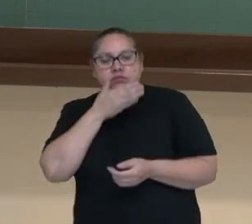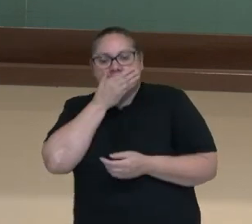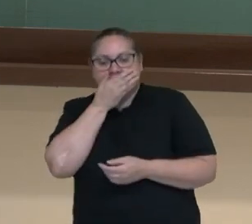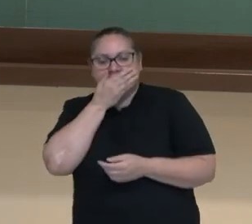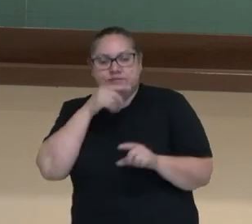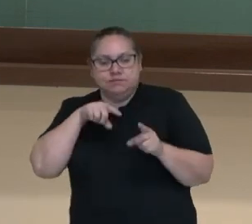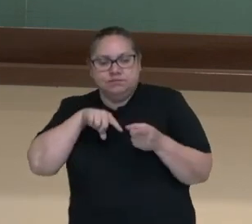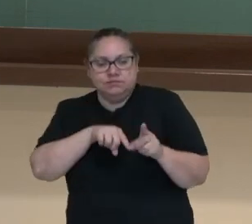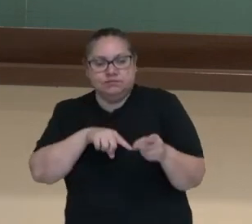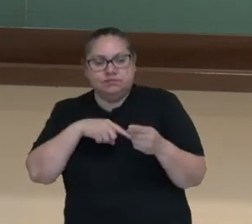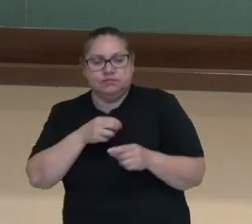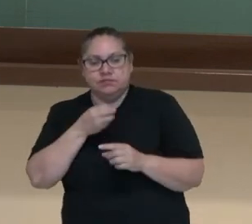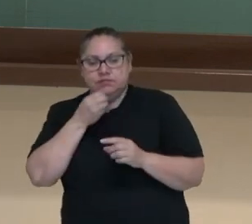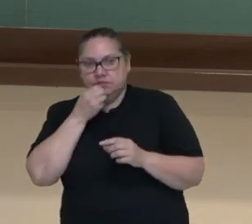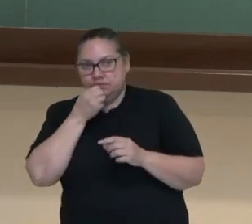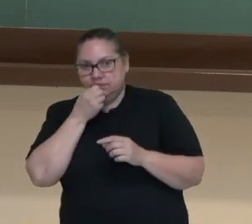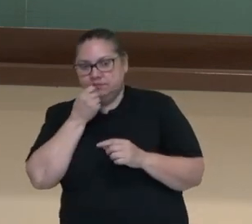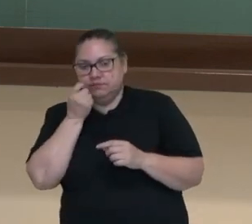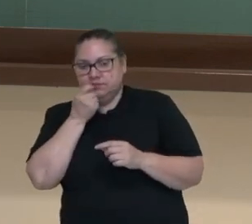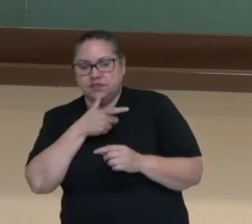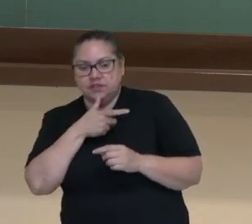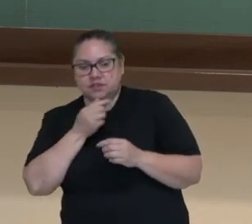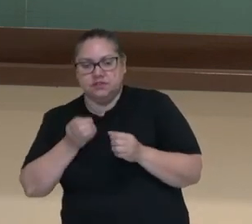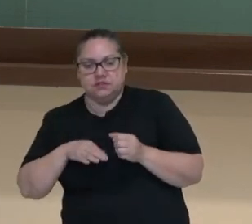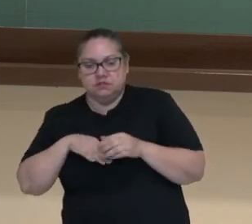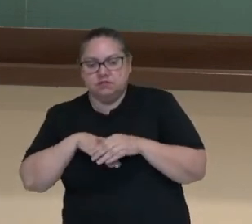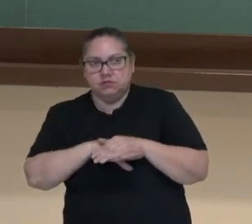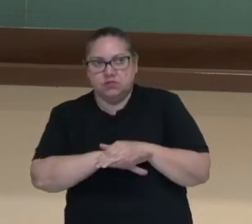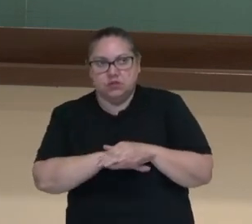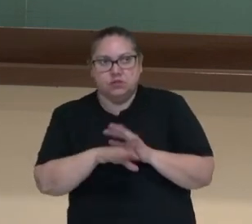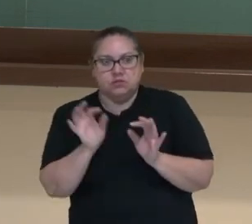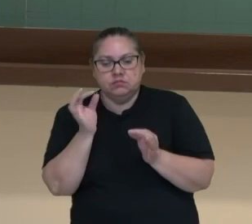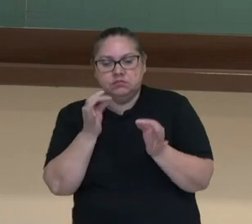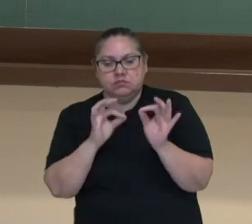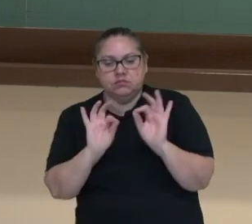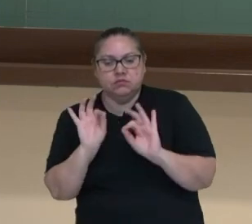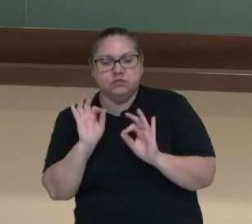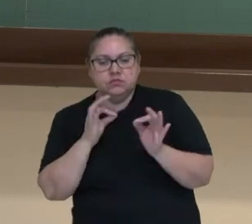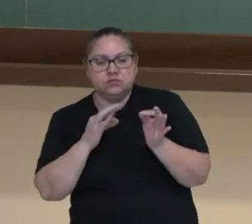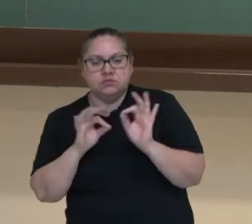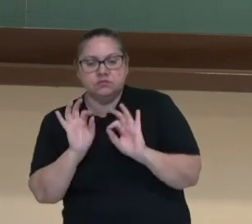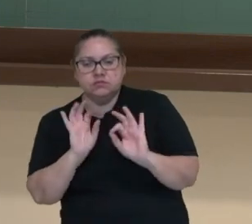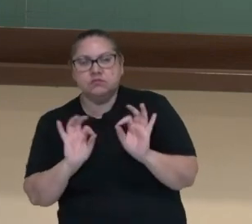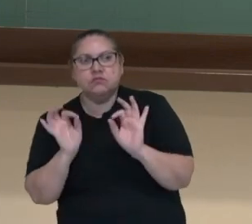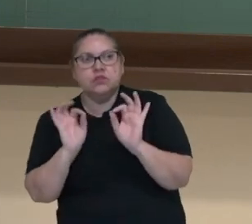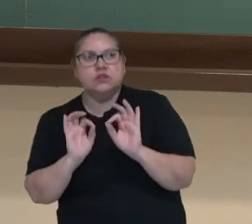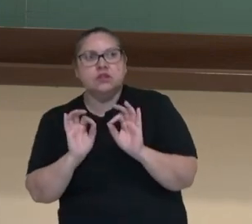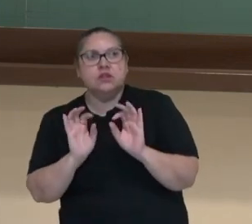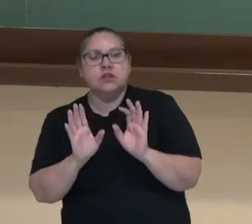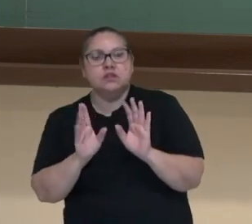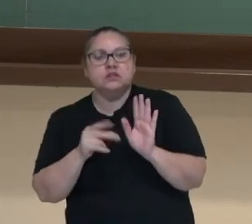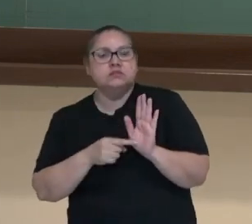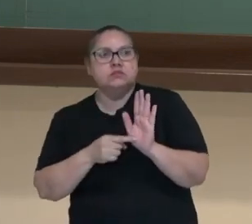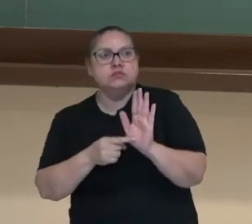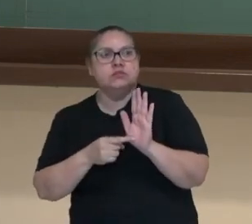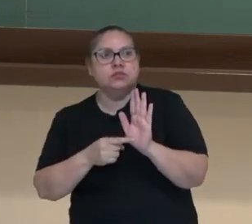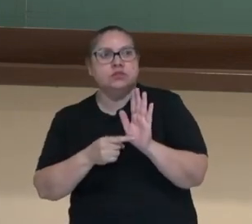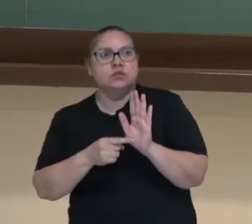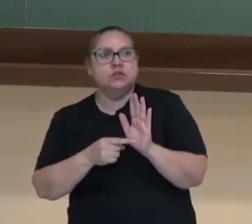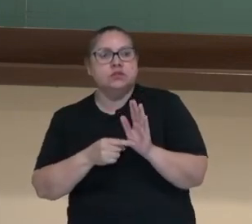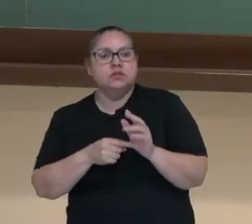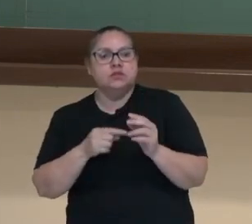escárnio são críticas indiretas, a linguagem é trabalhada e cheia de sutilezas, e as expressões são o